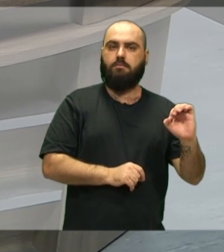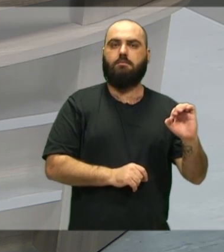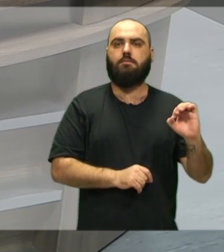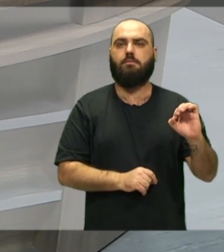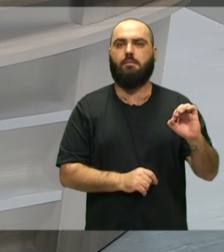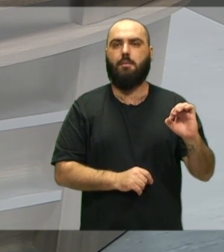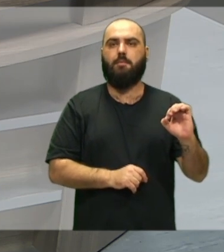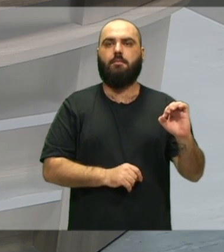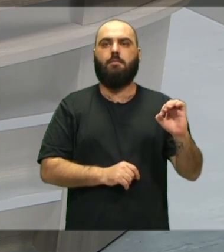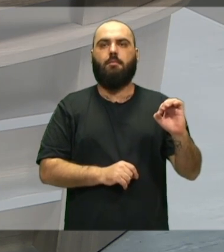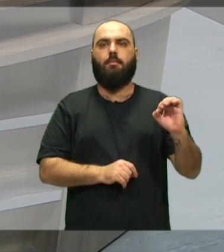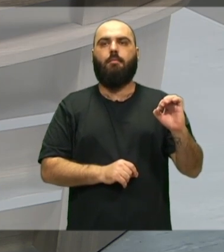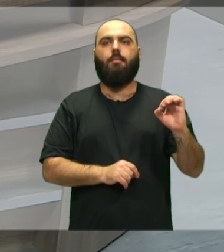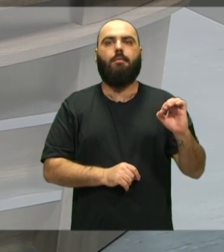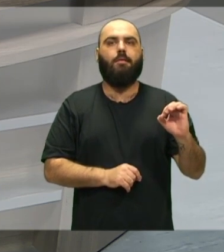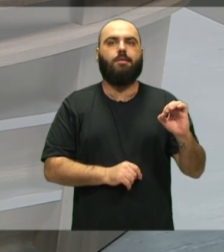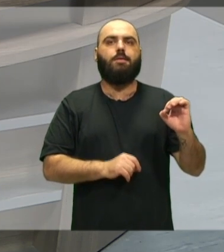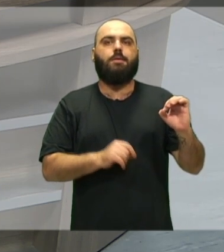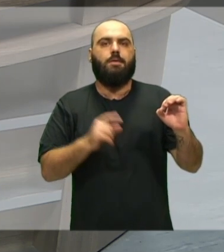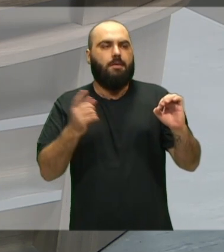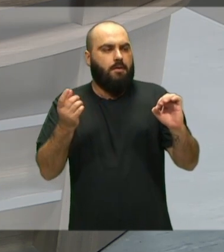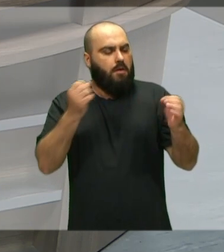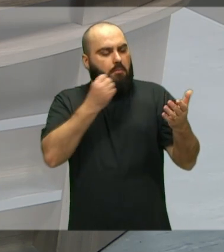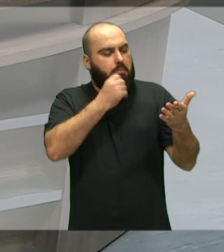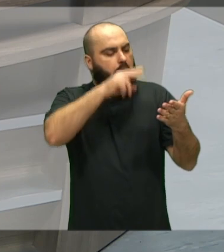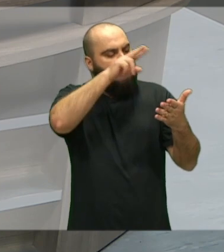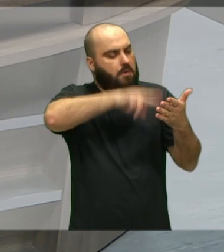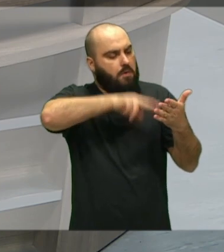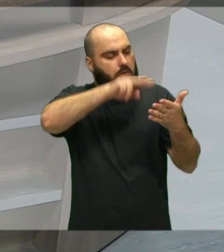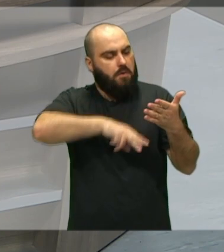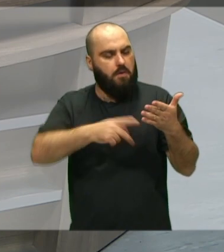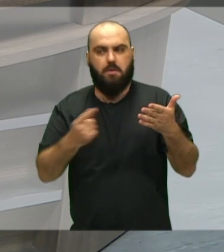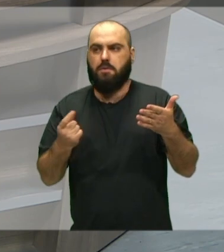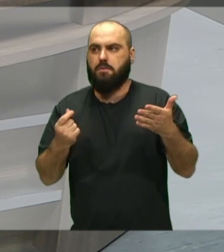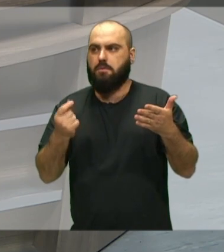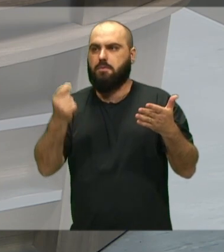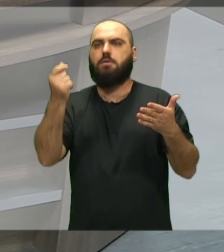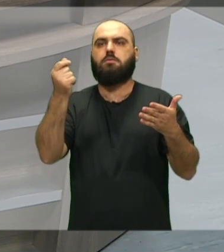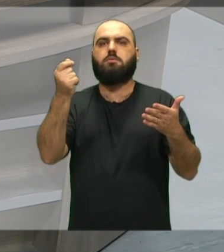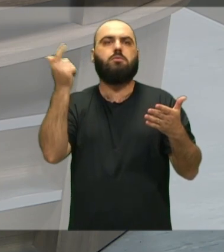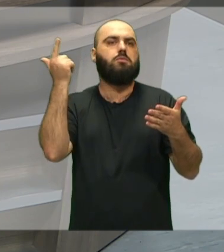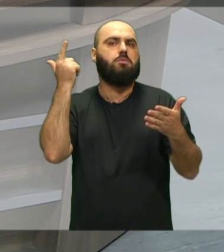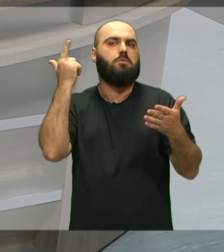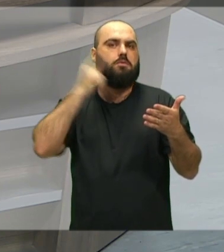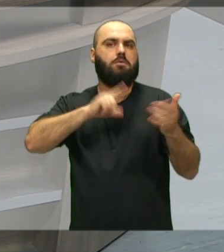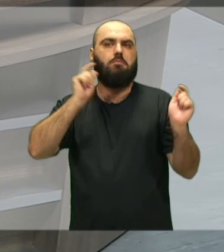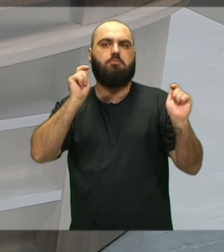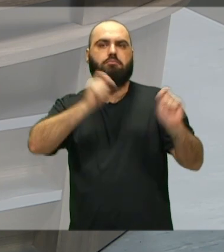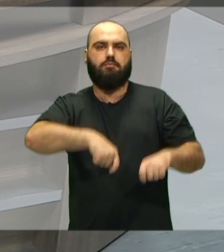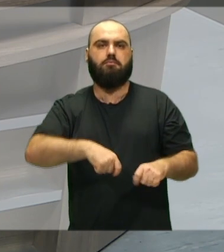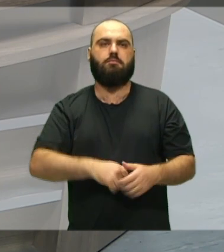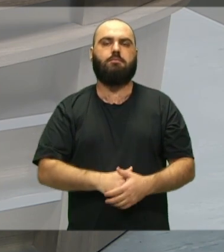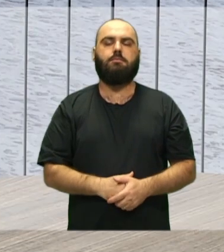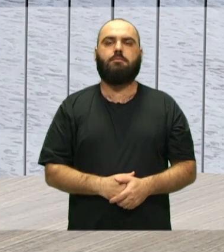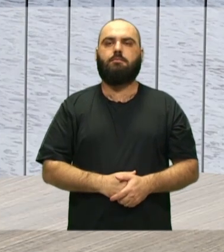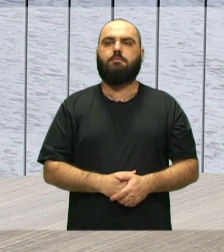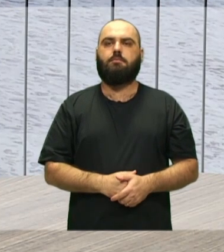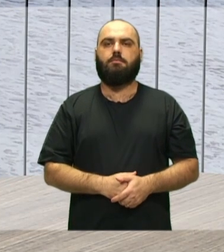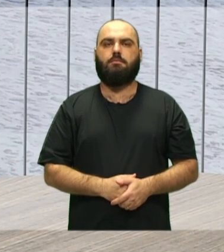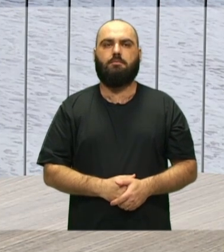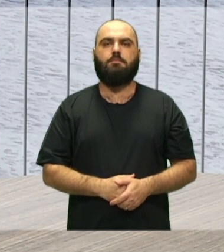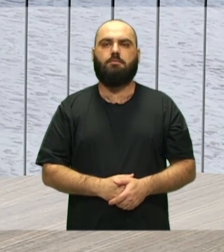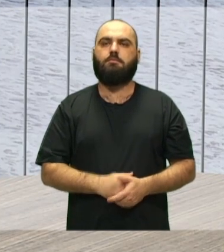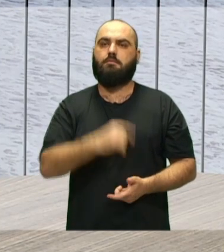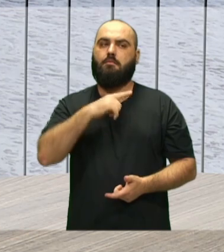e nisso ficou boa leitura e bom preço, né? Para que seja acessível. Eu sempre tive, além do desafio